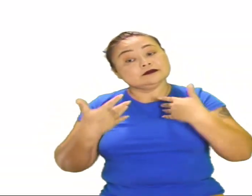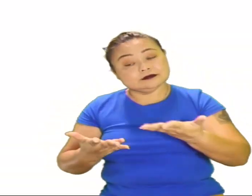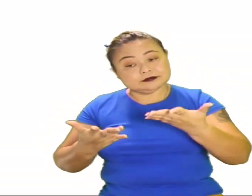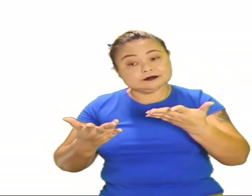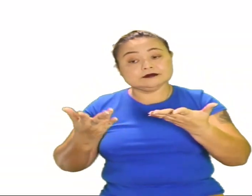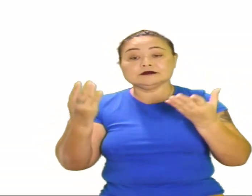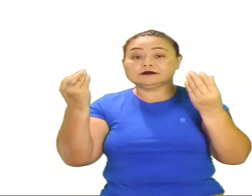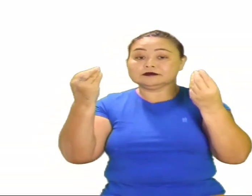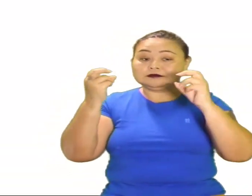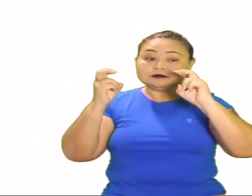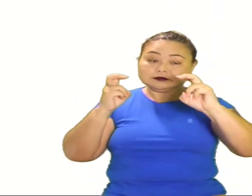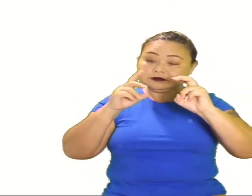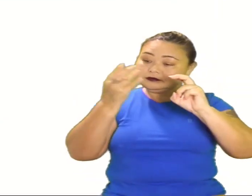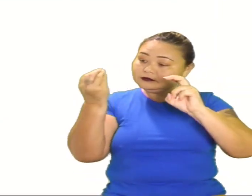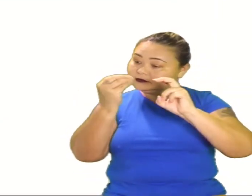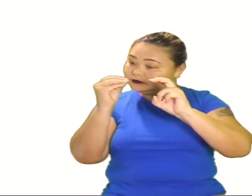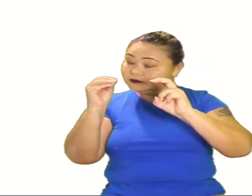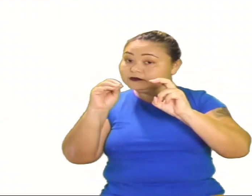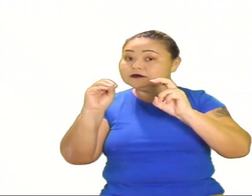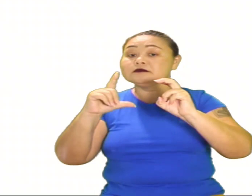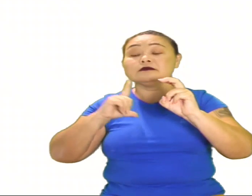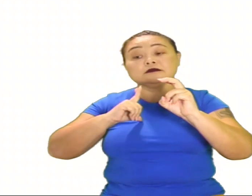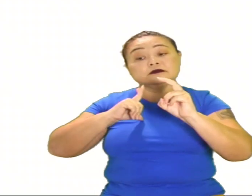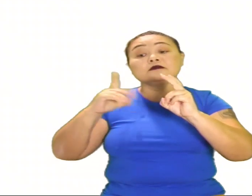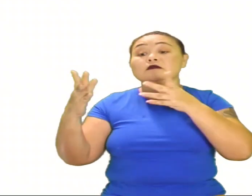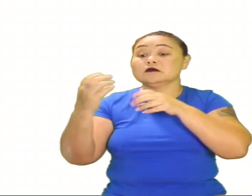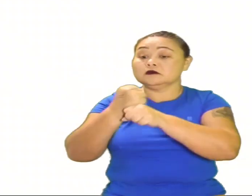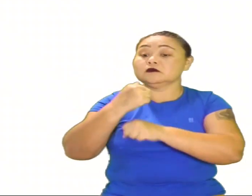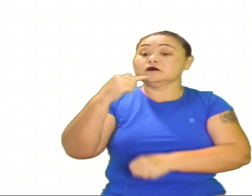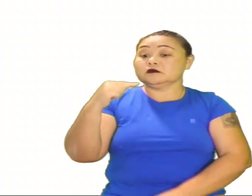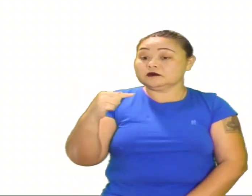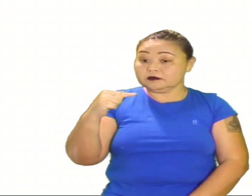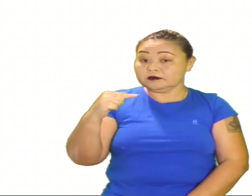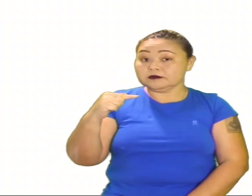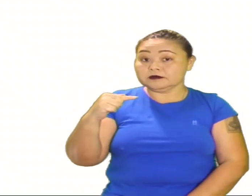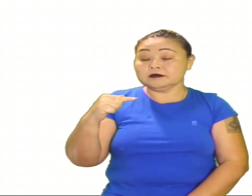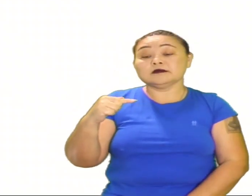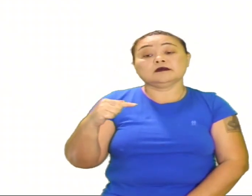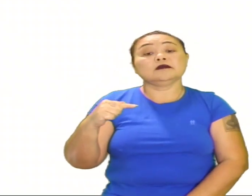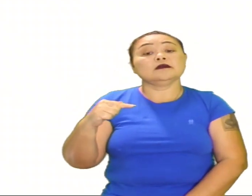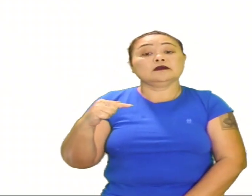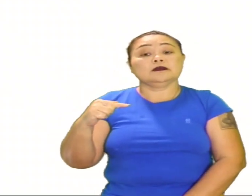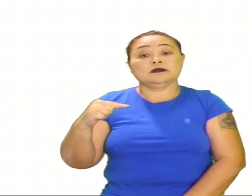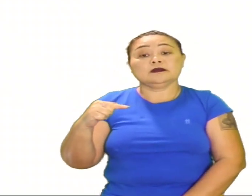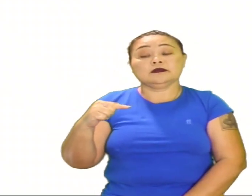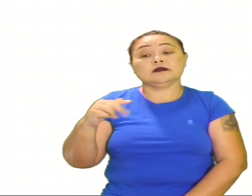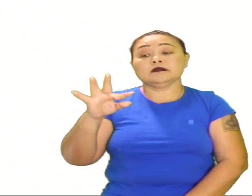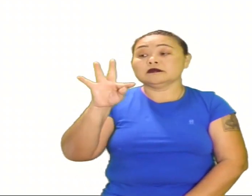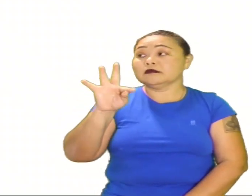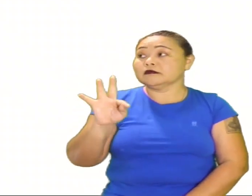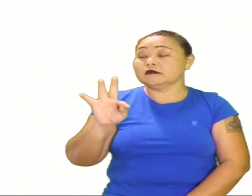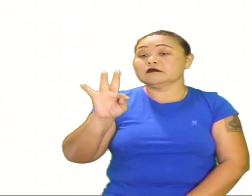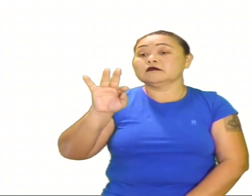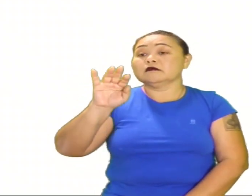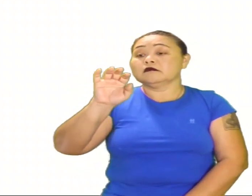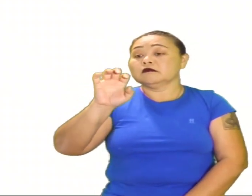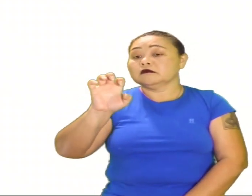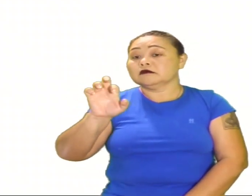quer interpolar o 5, eu tenho mais 2, que são os extremos, né? Então, no total, eu tenho 7 termos.